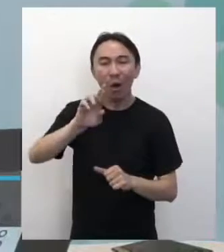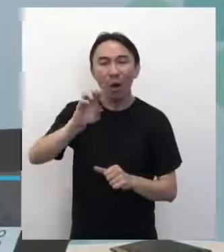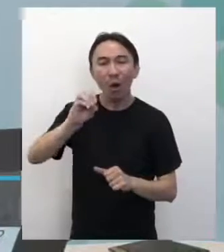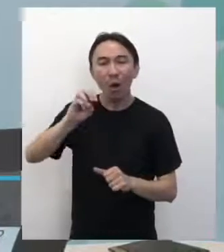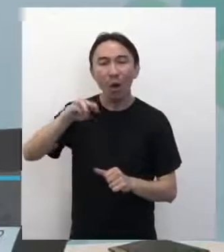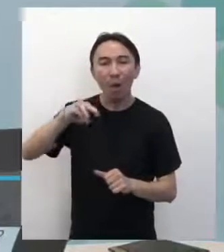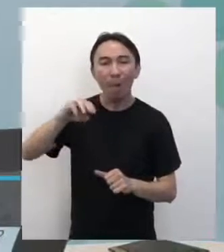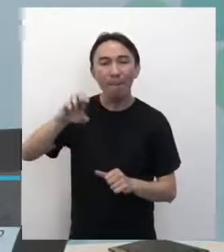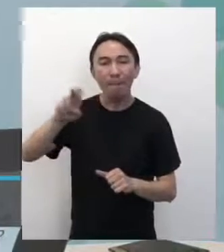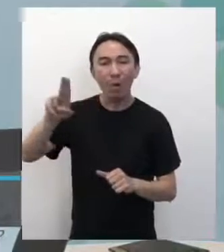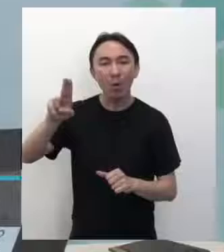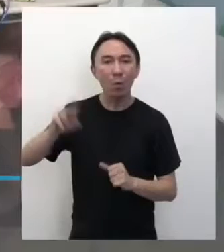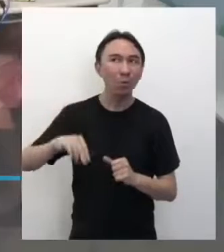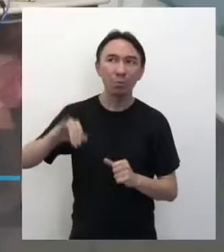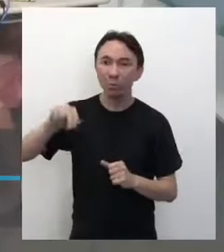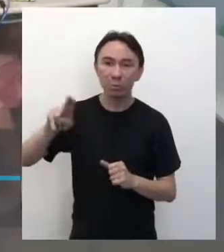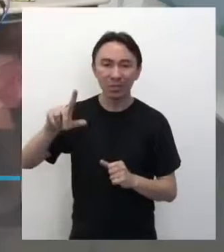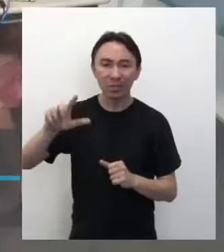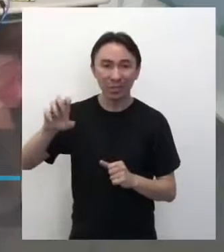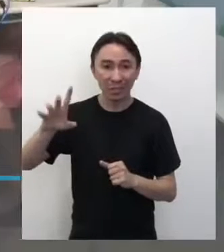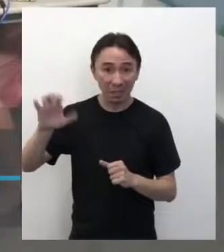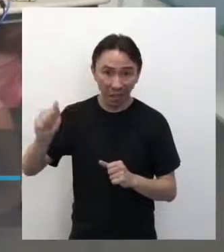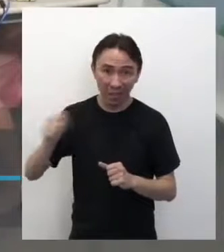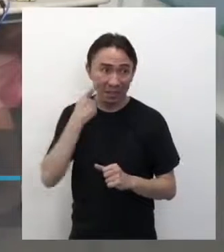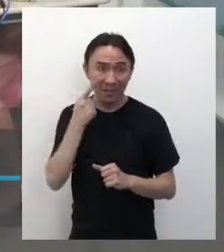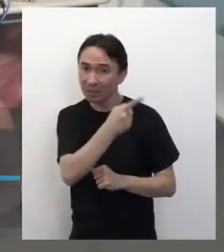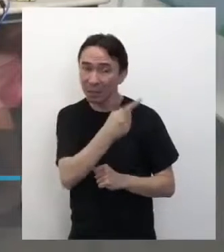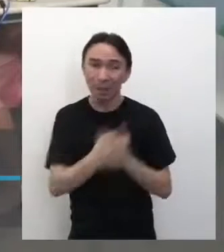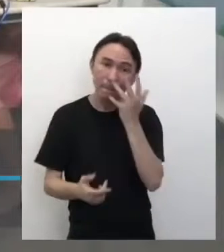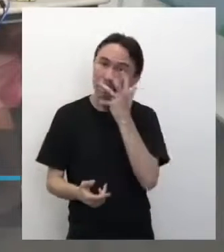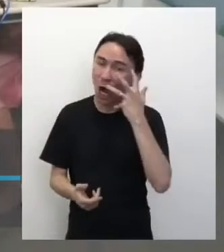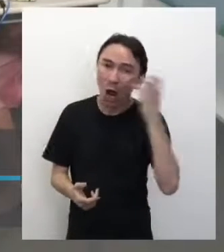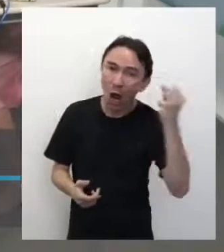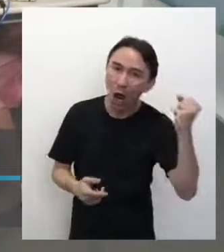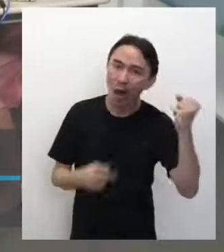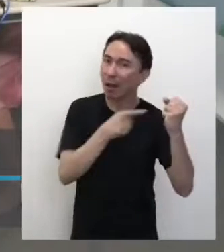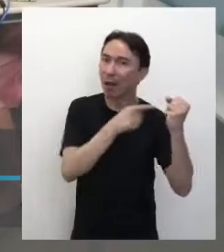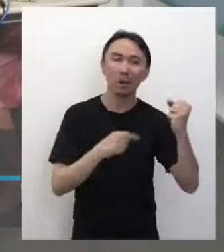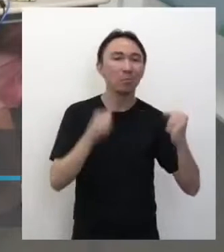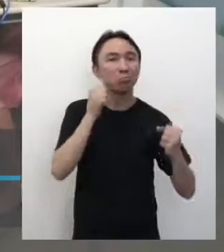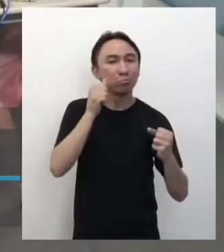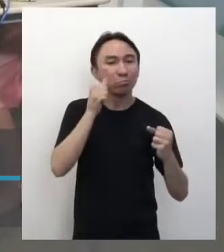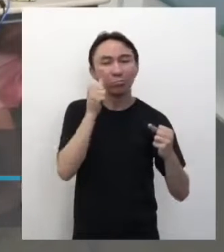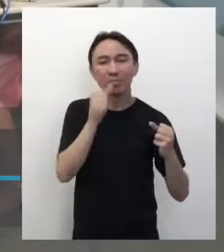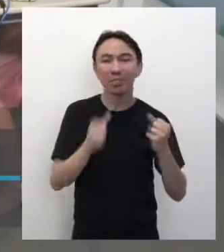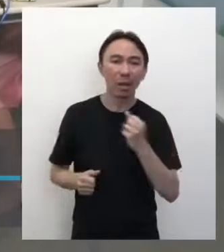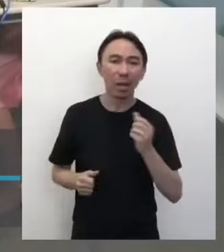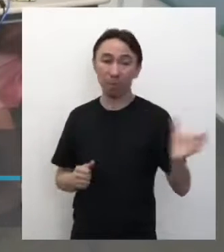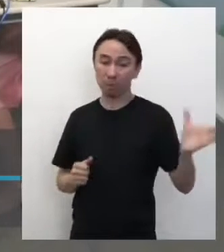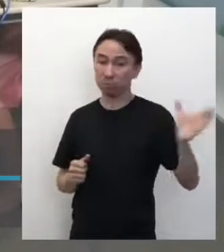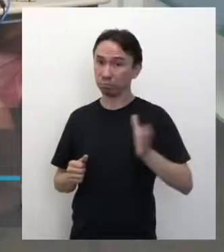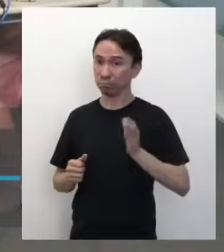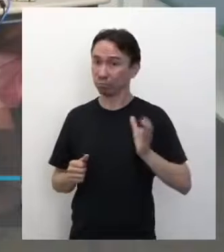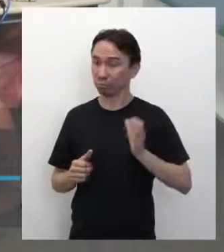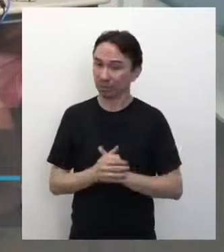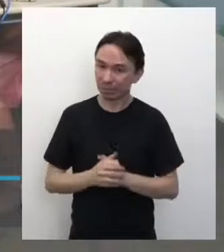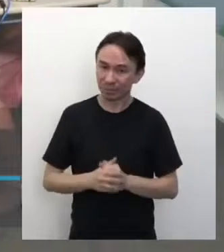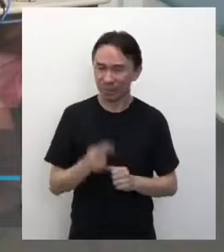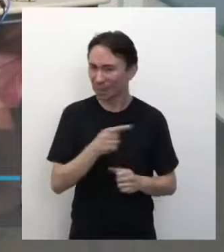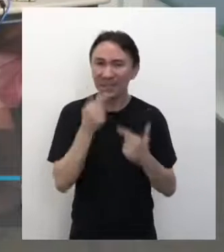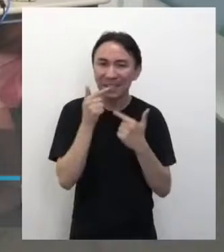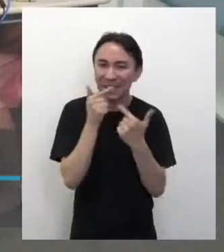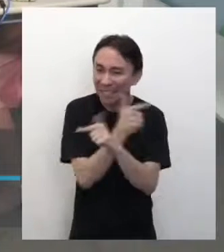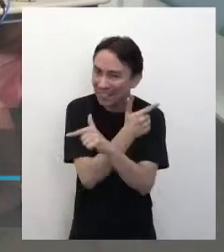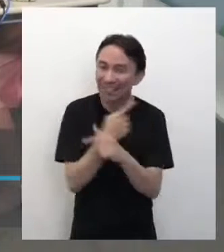sociedade. Boa. Espero que não vi. Espero que não acabe em tragédia. Eu estou dando risada aqui, turma, porque eu falei do